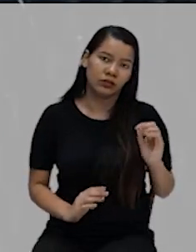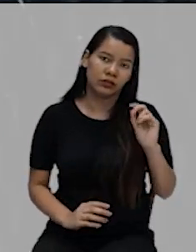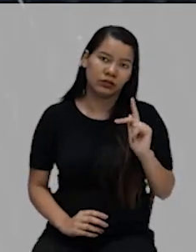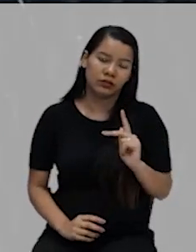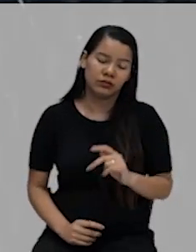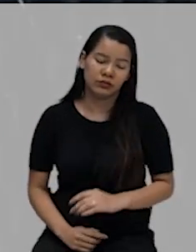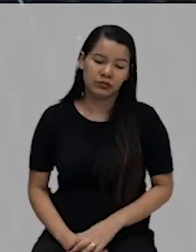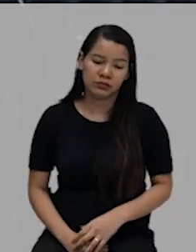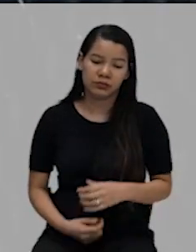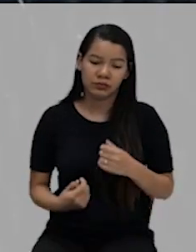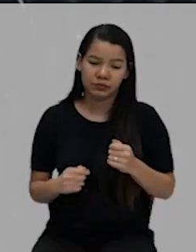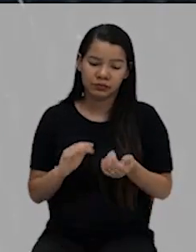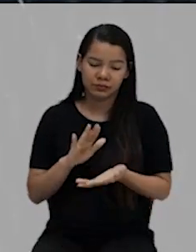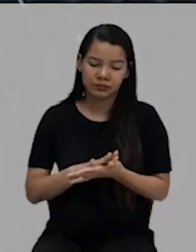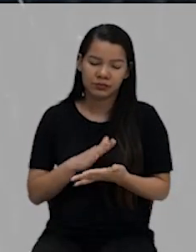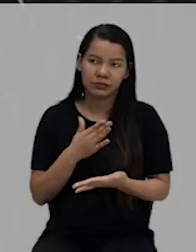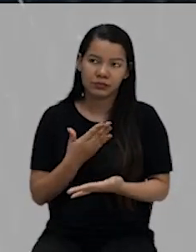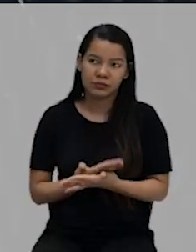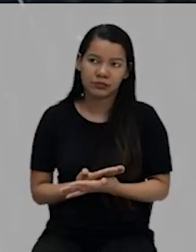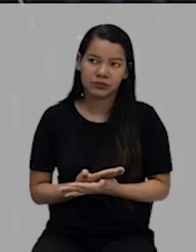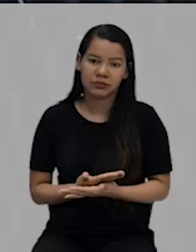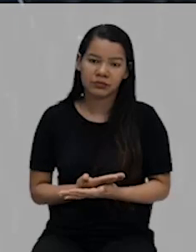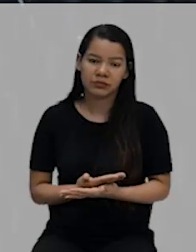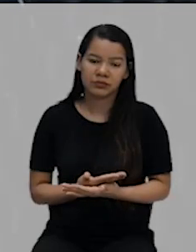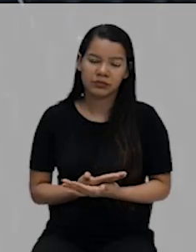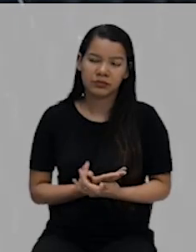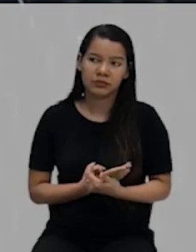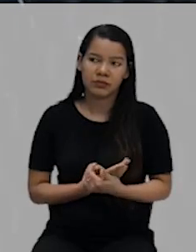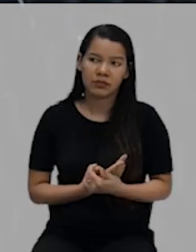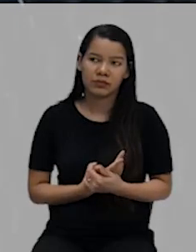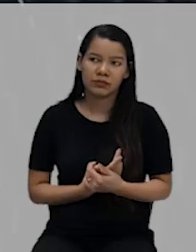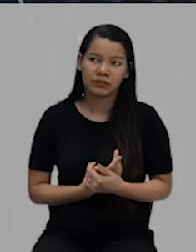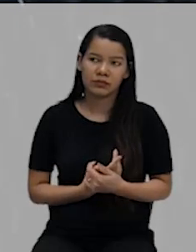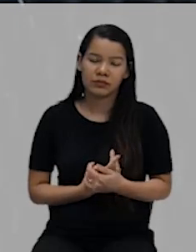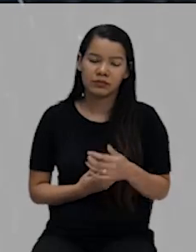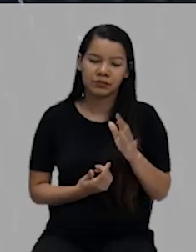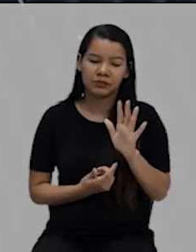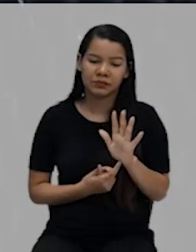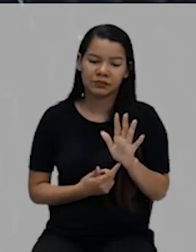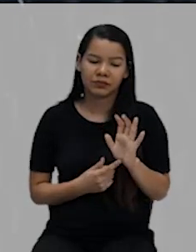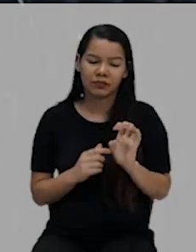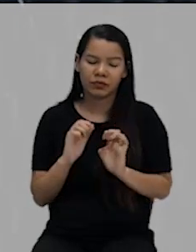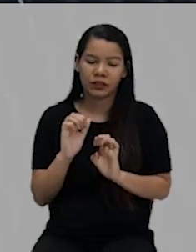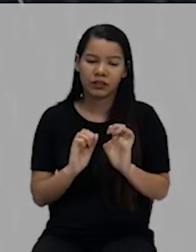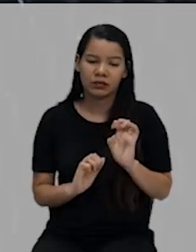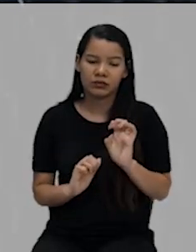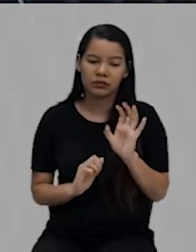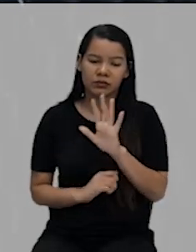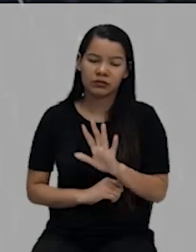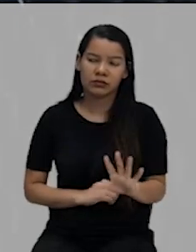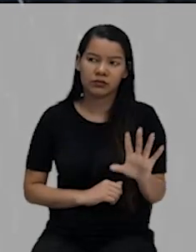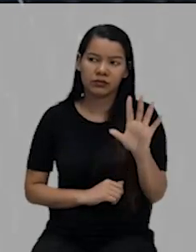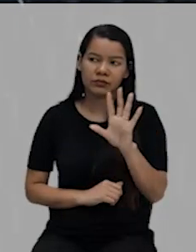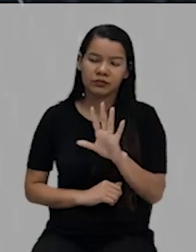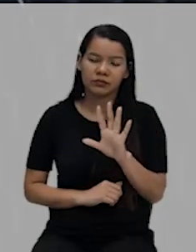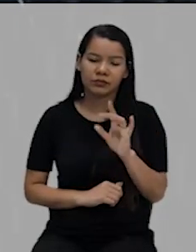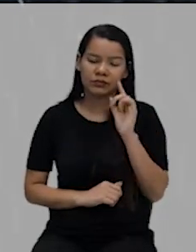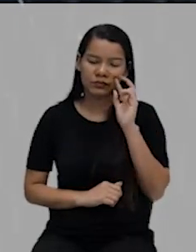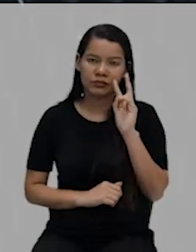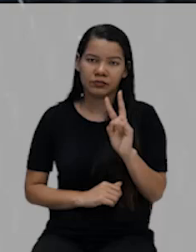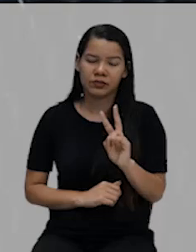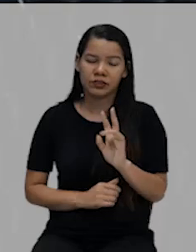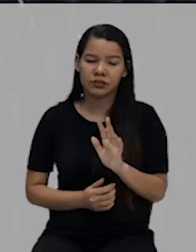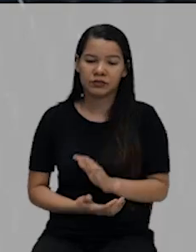bem? Eu posso traduzir isso, né, por meio dessa equação genérica.